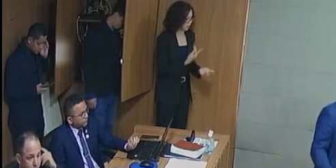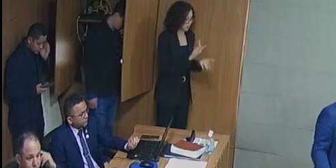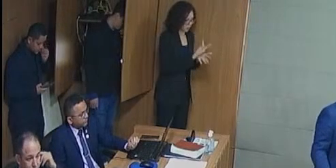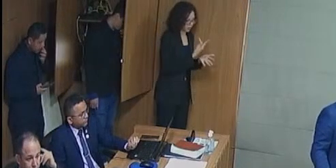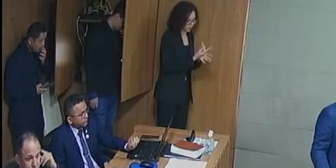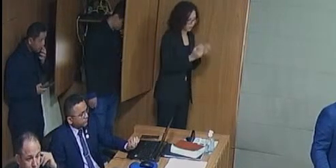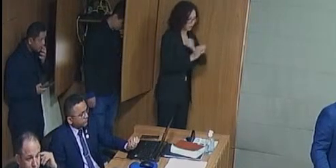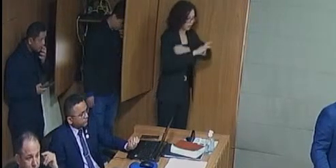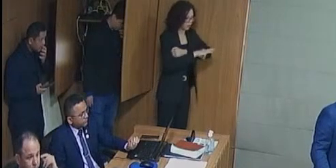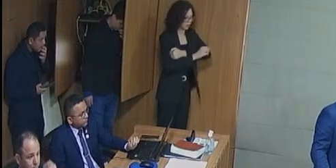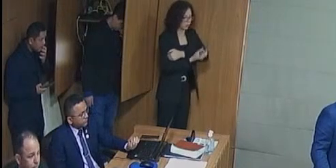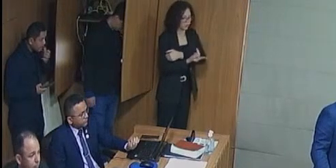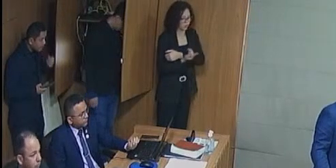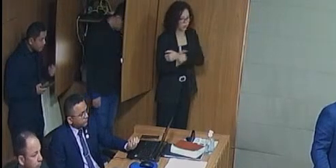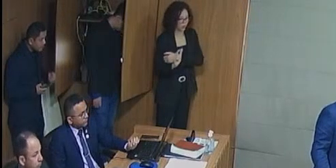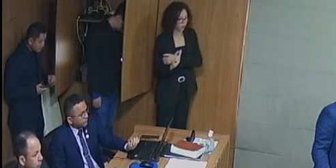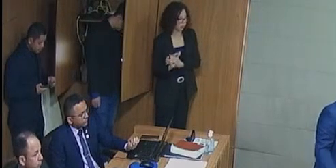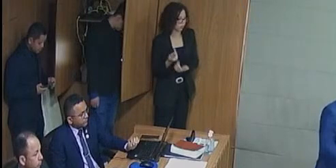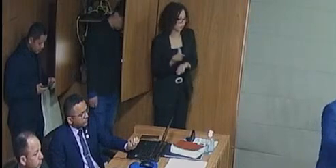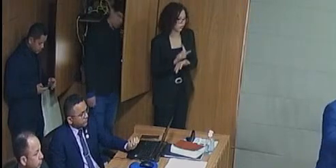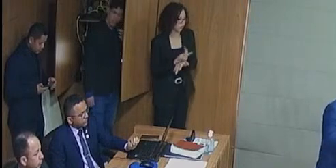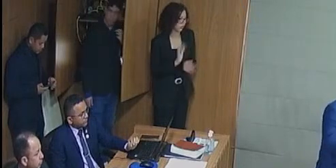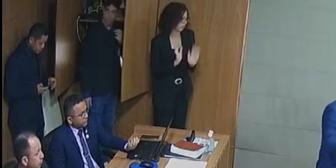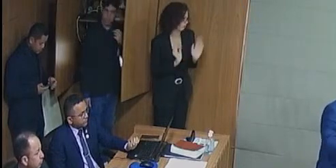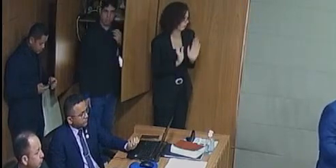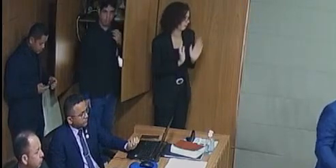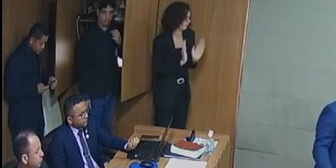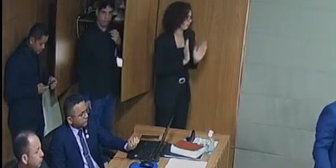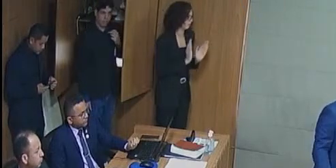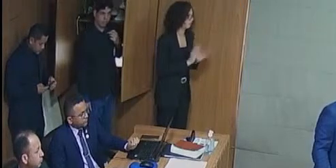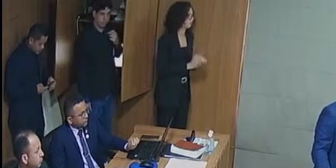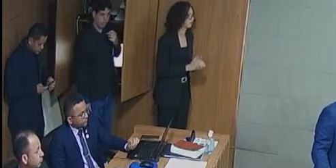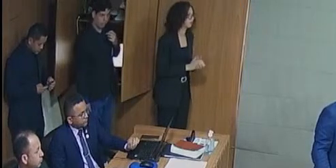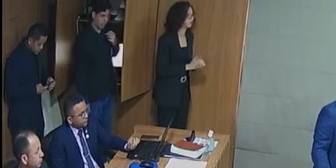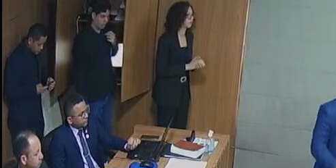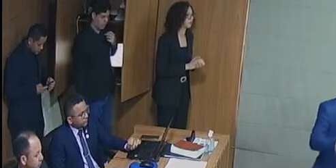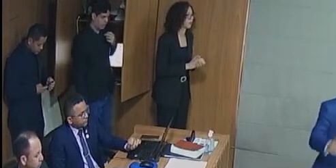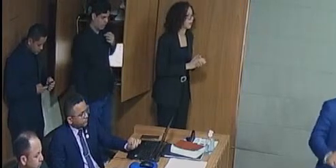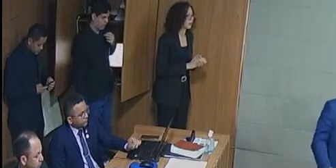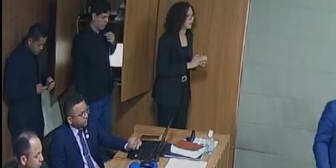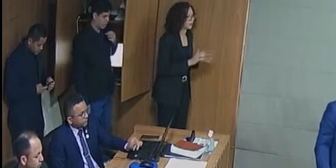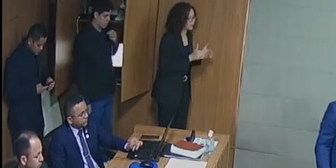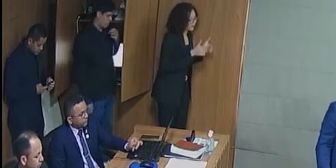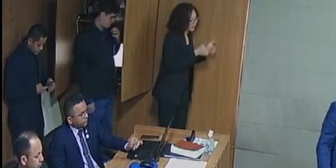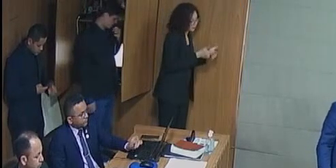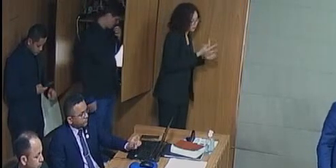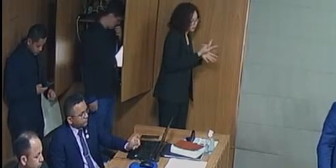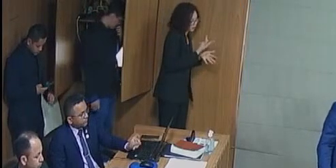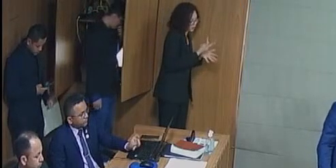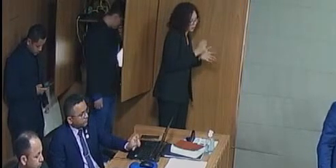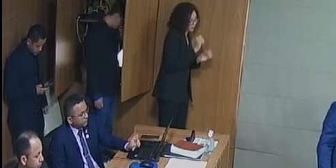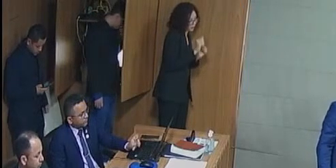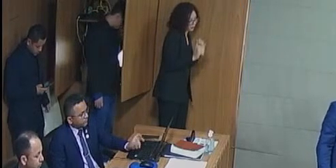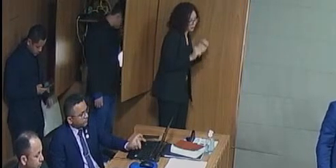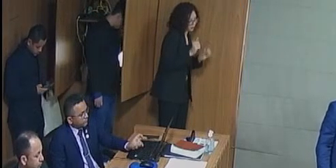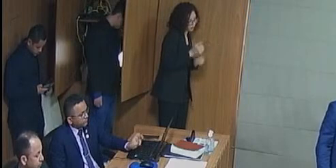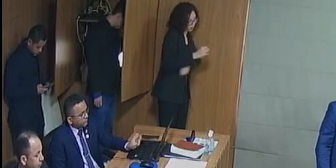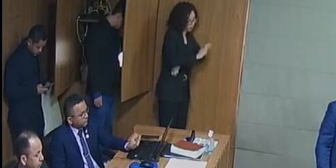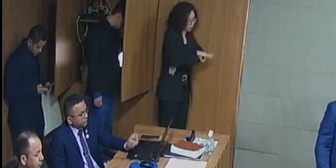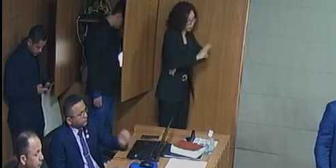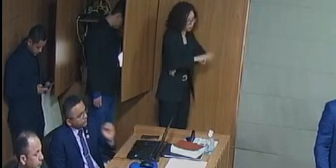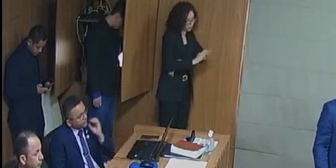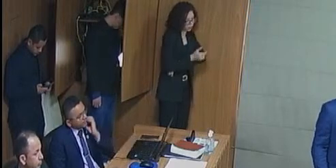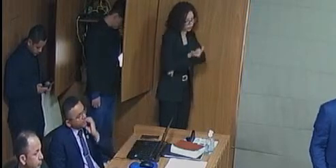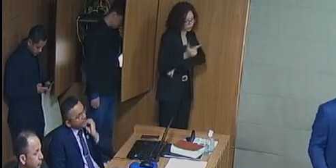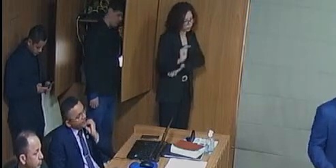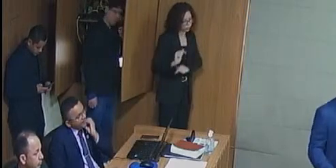corrige outro erro não é com uma ação errada que se corrige uma outra ação errada se